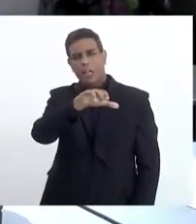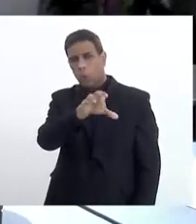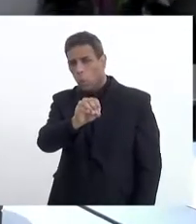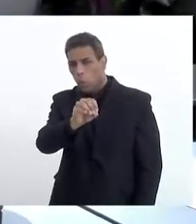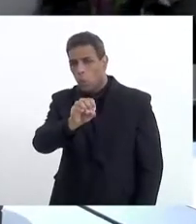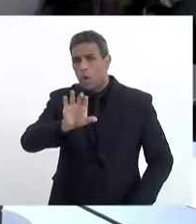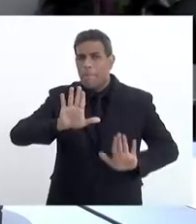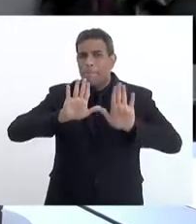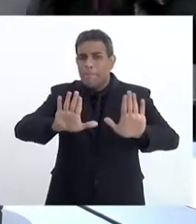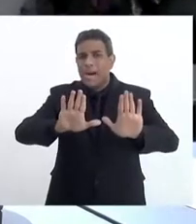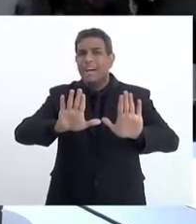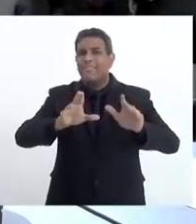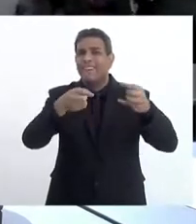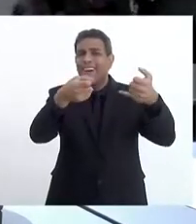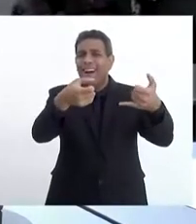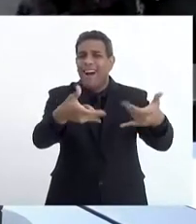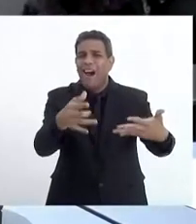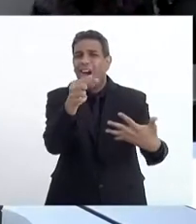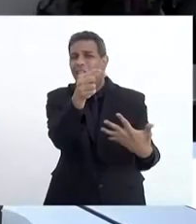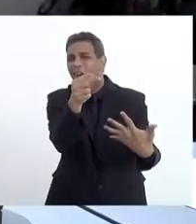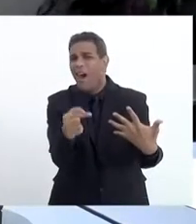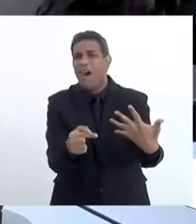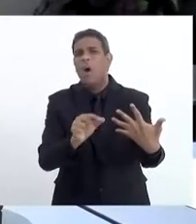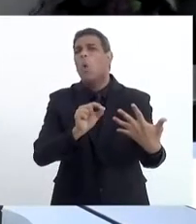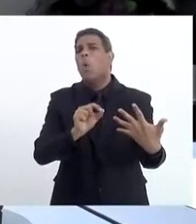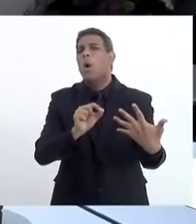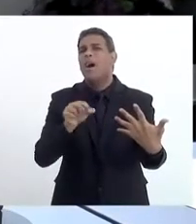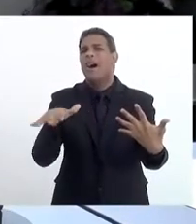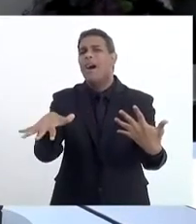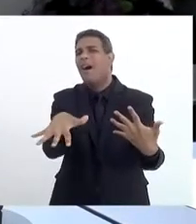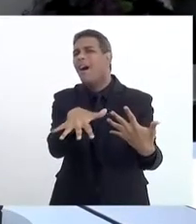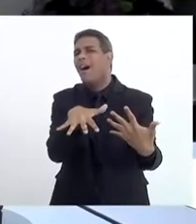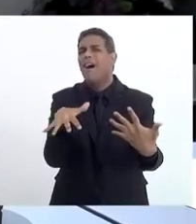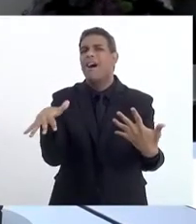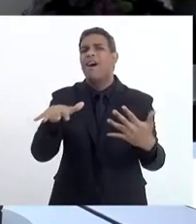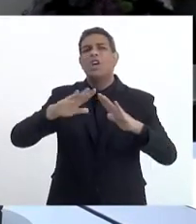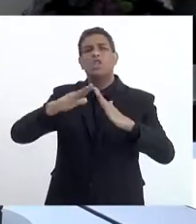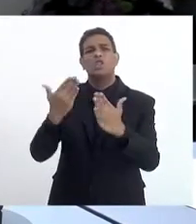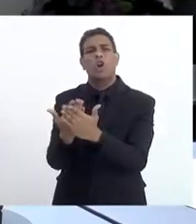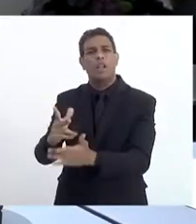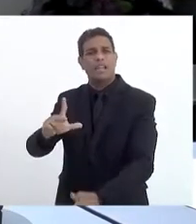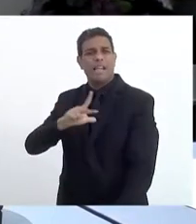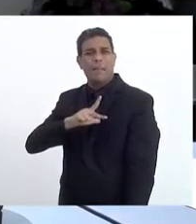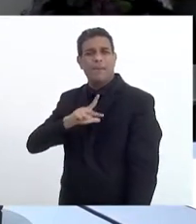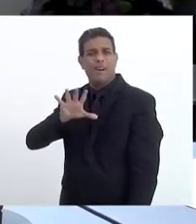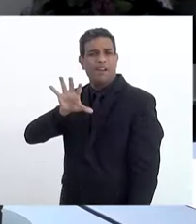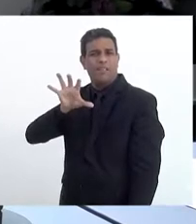Mas eu queria fazer umas considerações em escola privada.